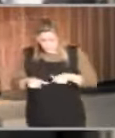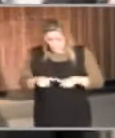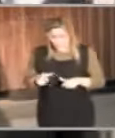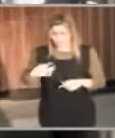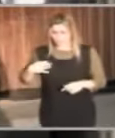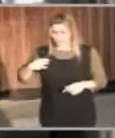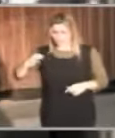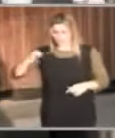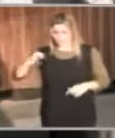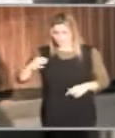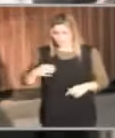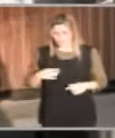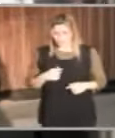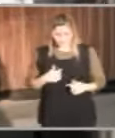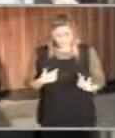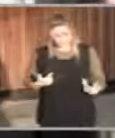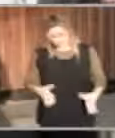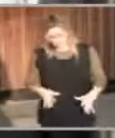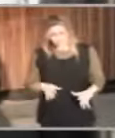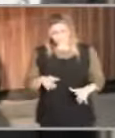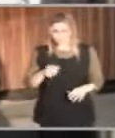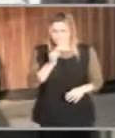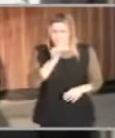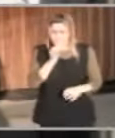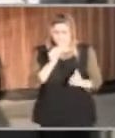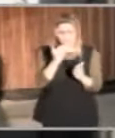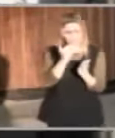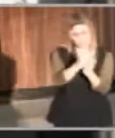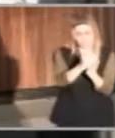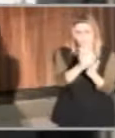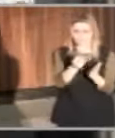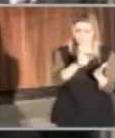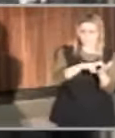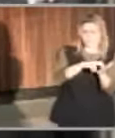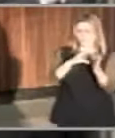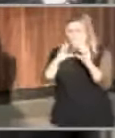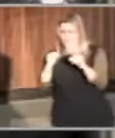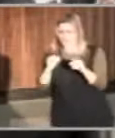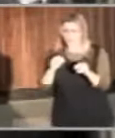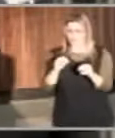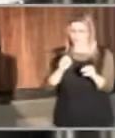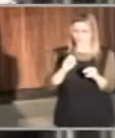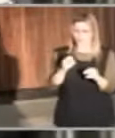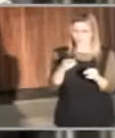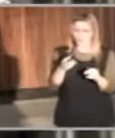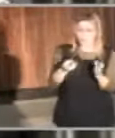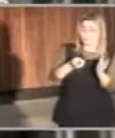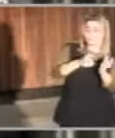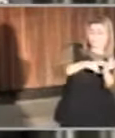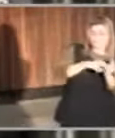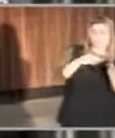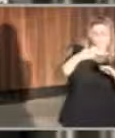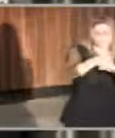vem num período porque nenhum voluntário trabalha nos dois períodos não é que eu só vou de manhã eu só vou de noite